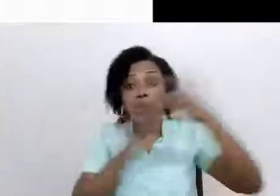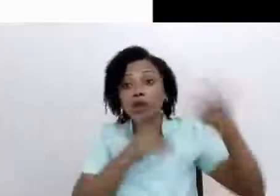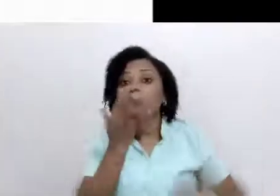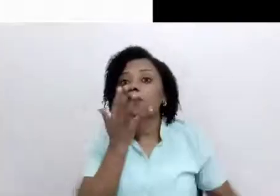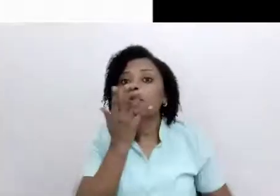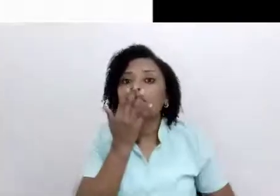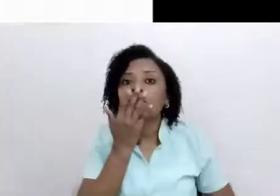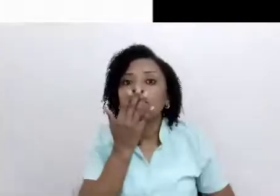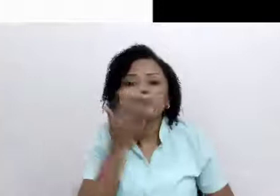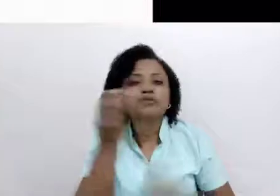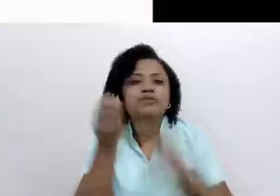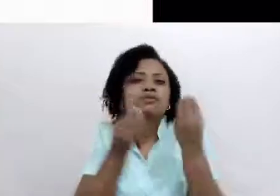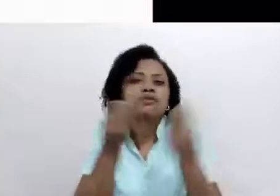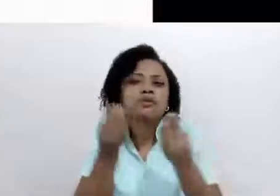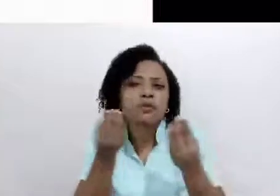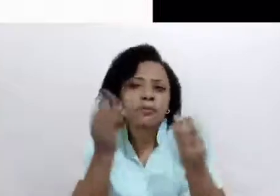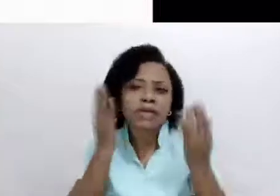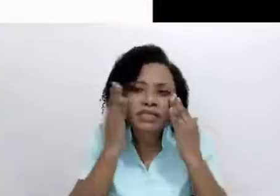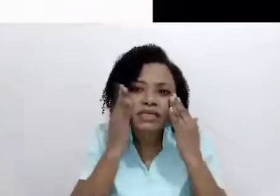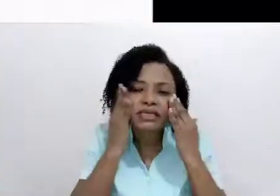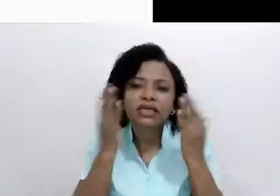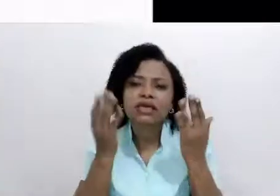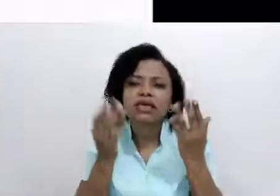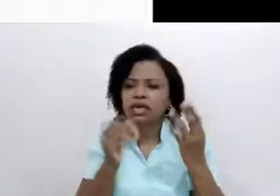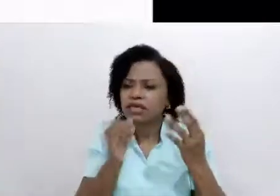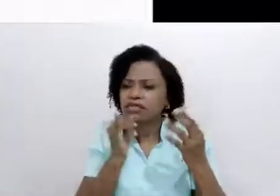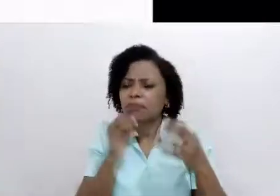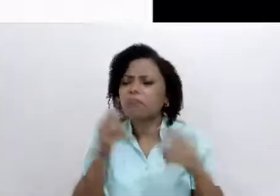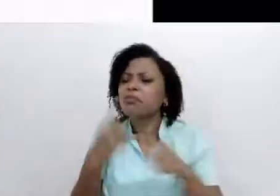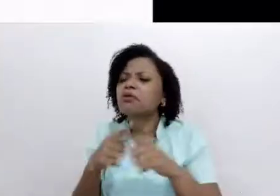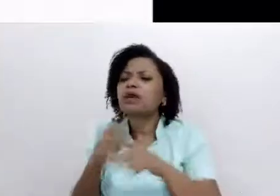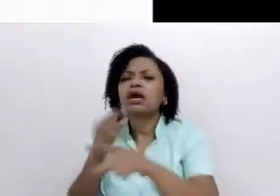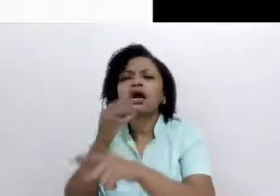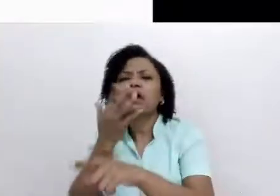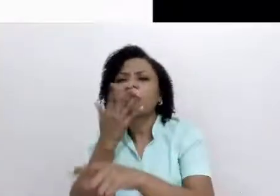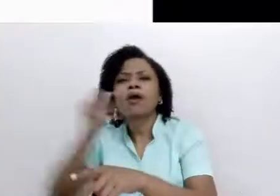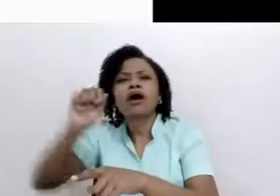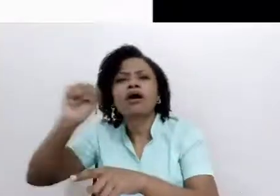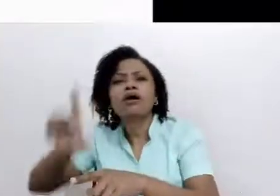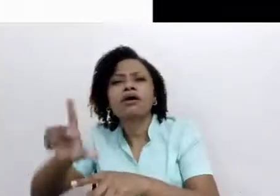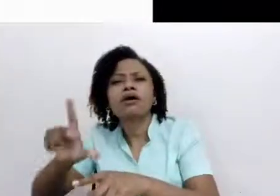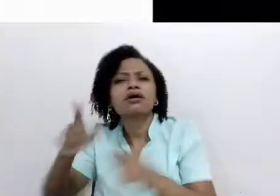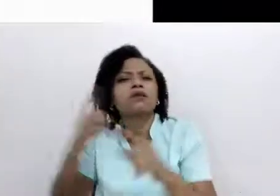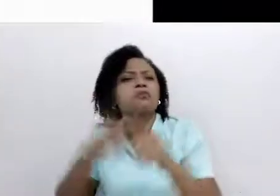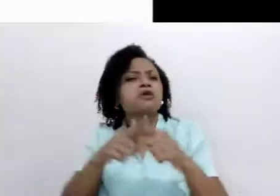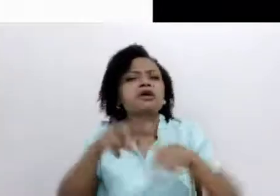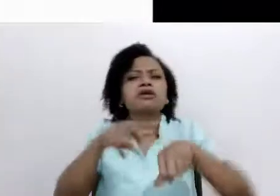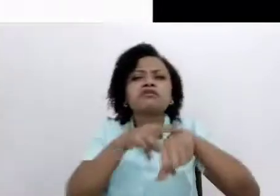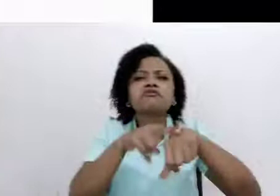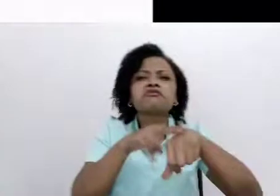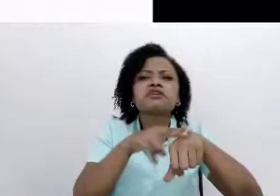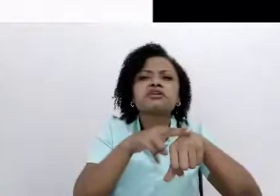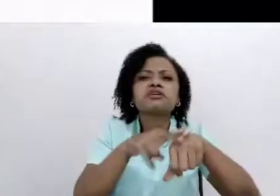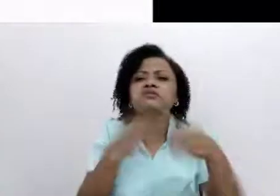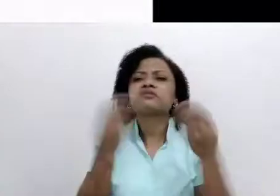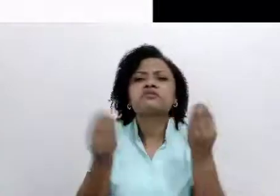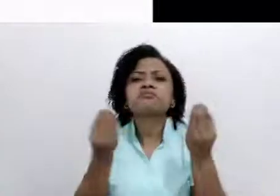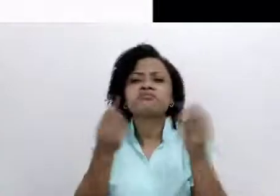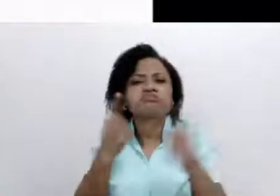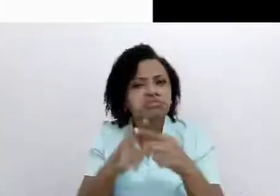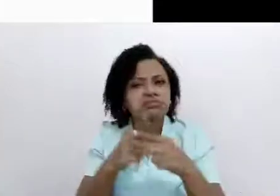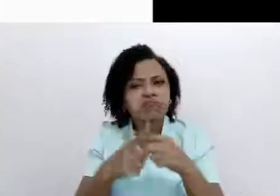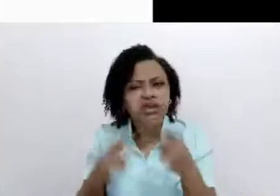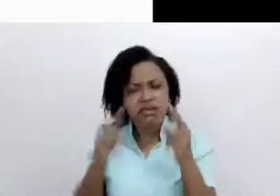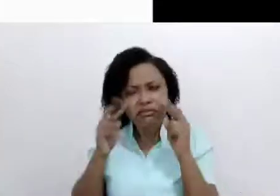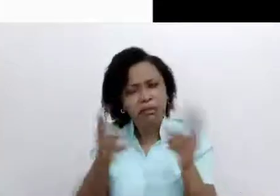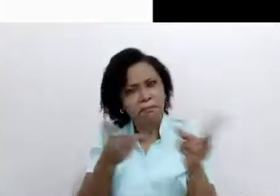Cores dos objetos. A gente vai entender agora por que um objeto é azul, por que um objeto é verde. A gente vai